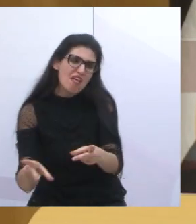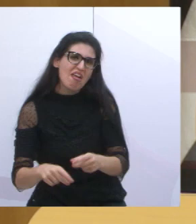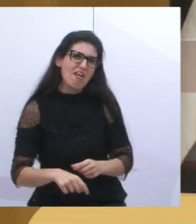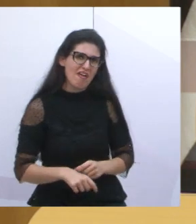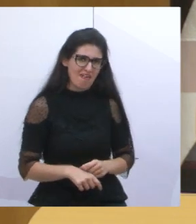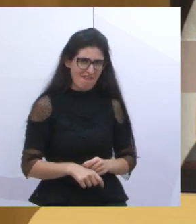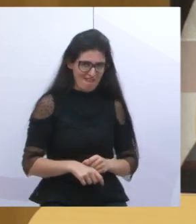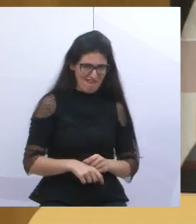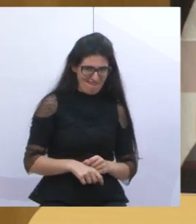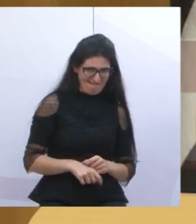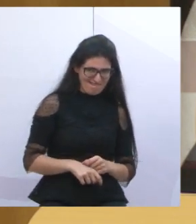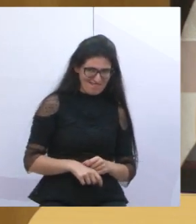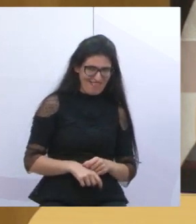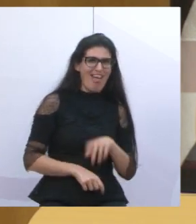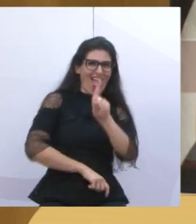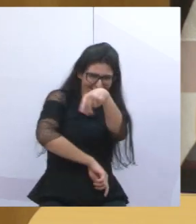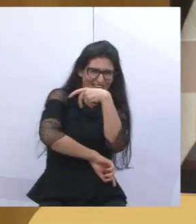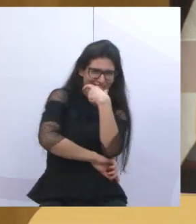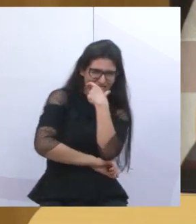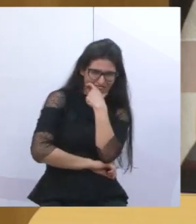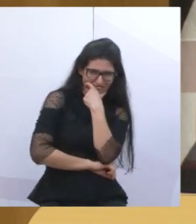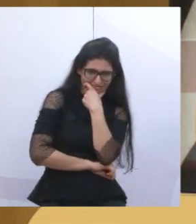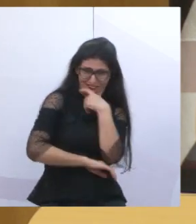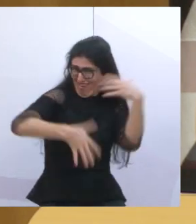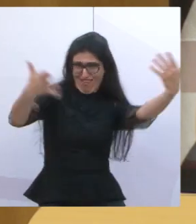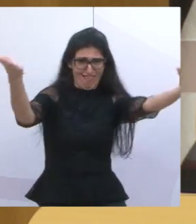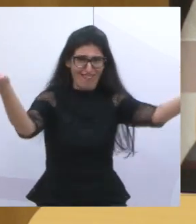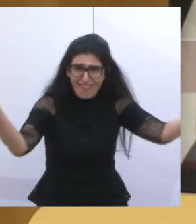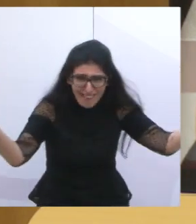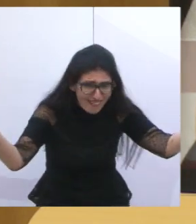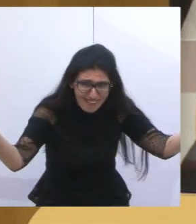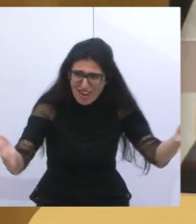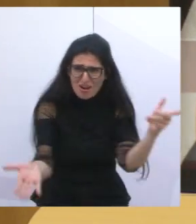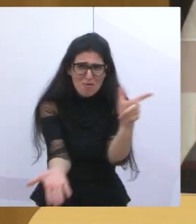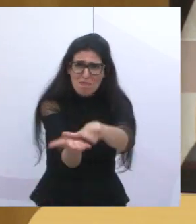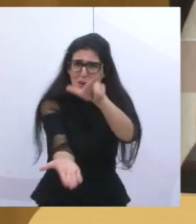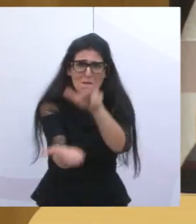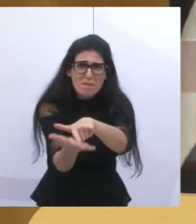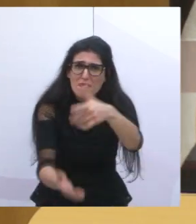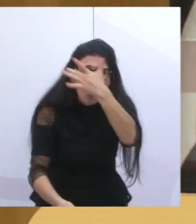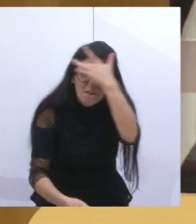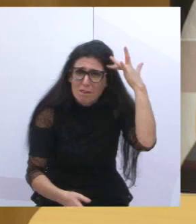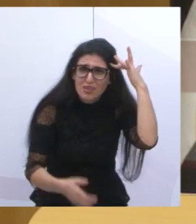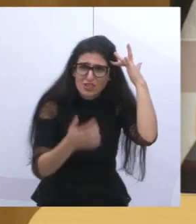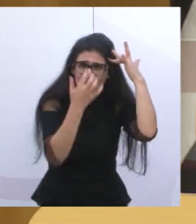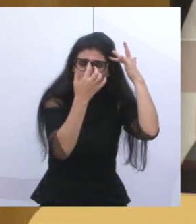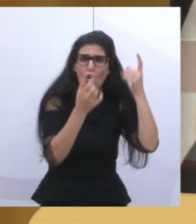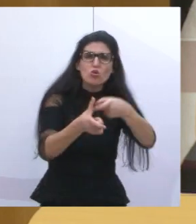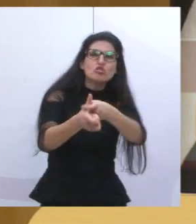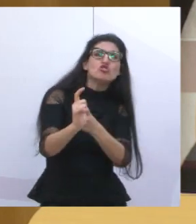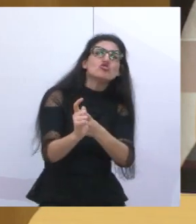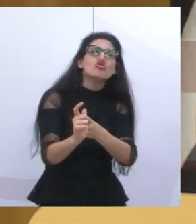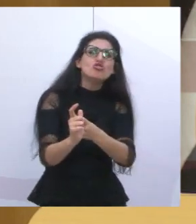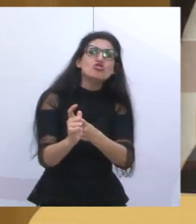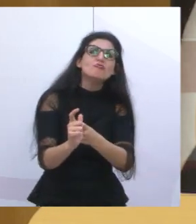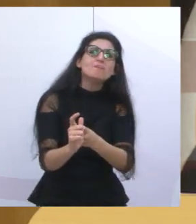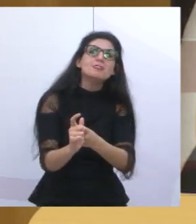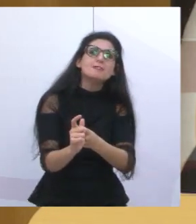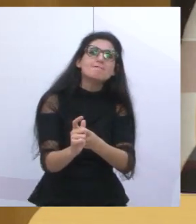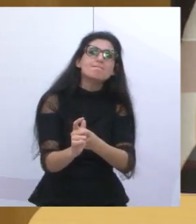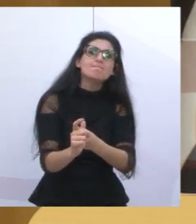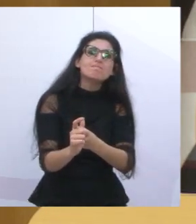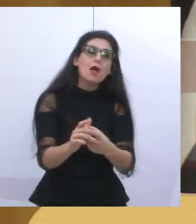Cadê a listagem? Cadê a listagem das pessoas que estão devendo contribuição de